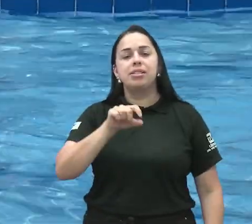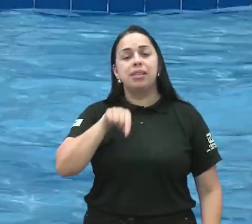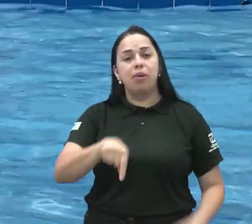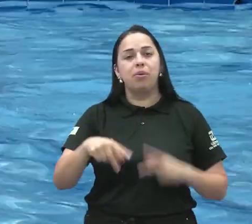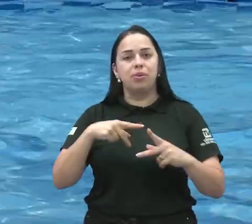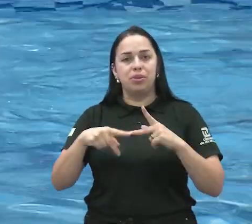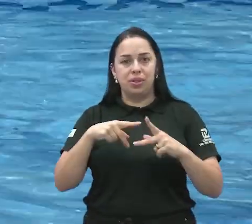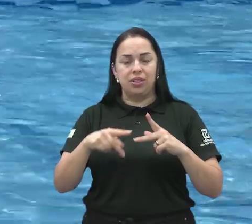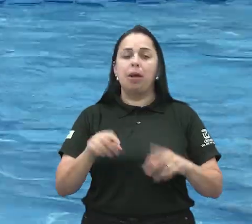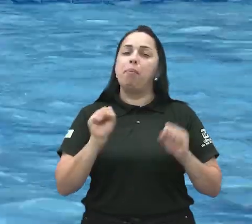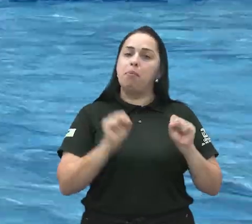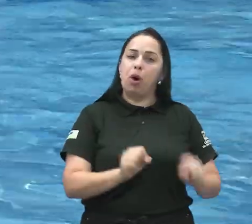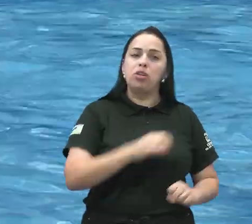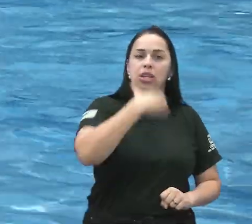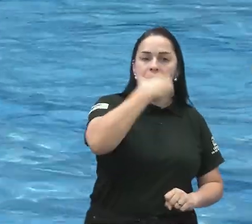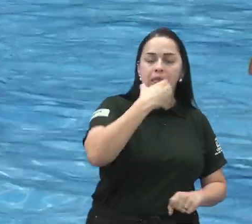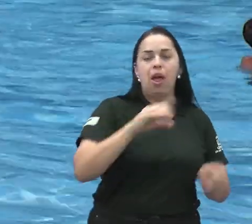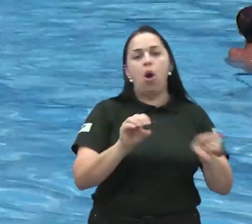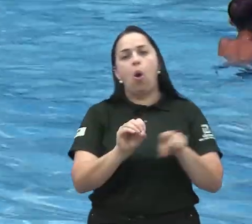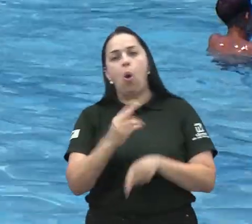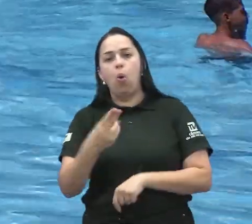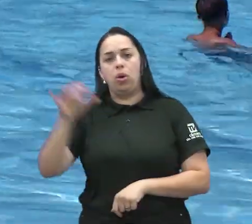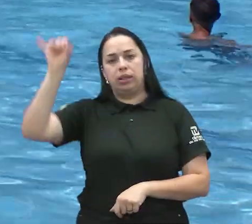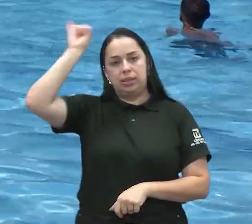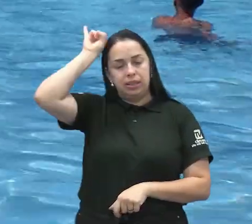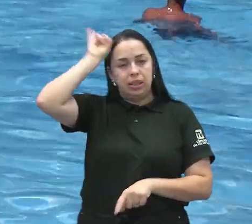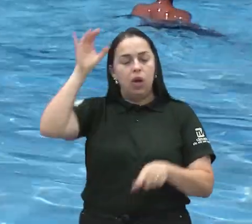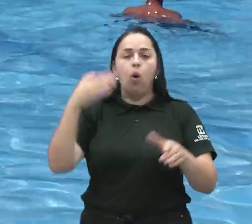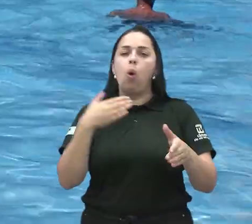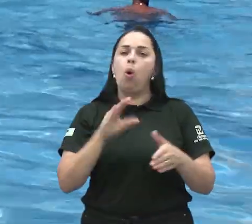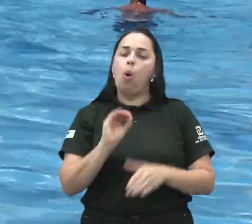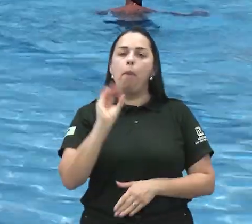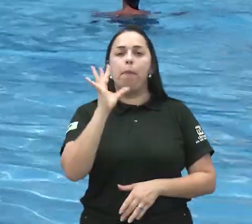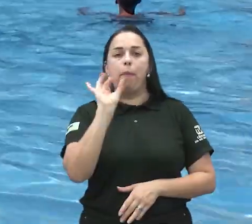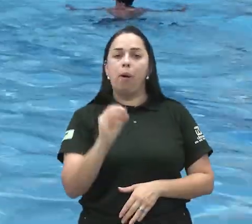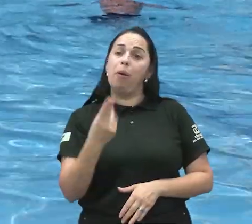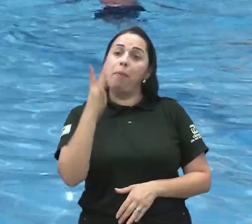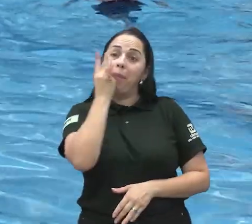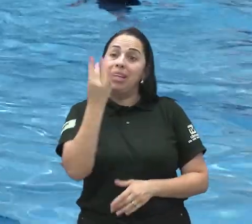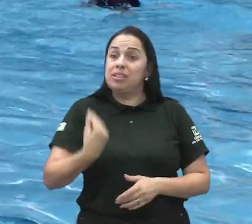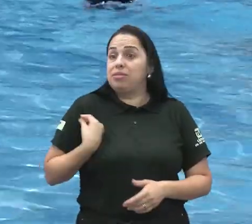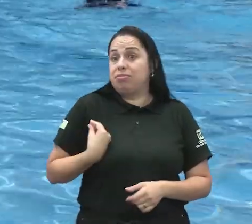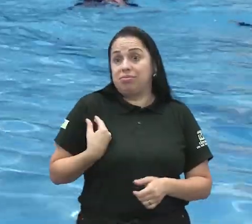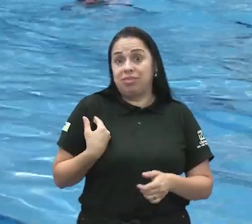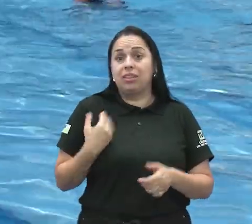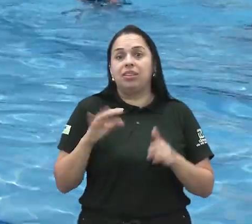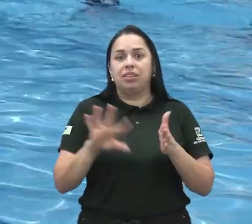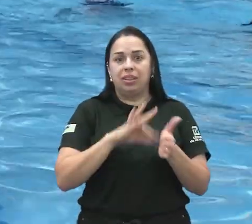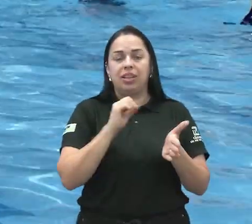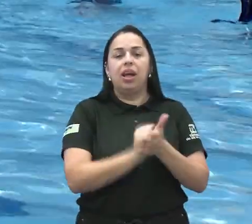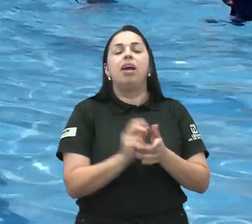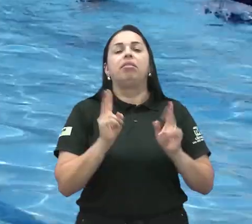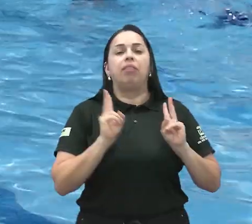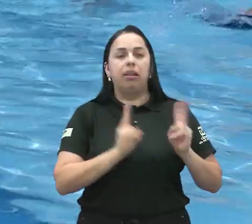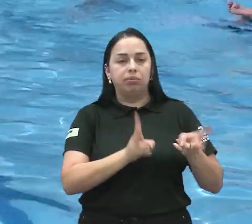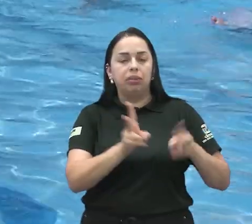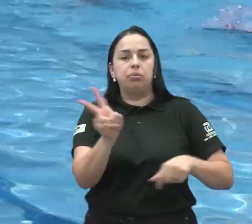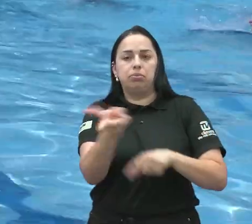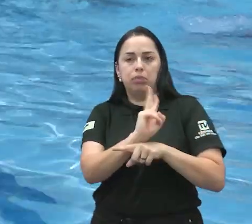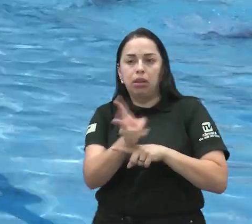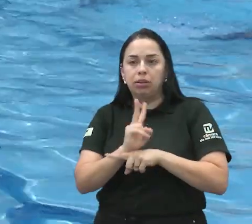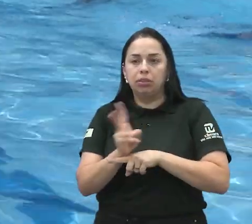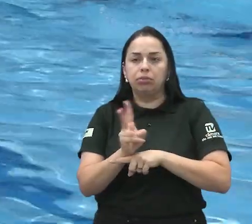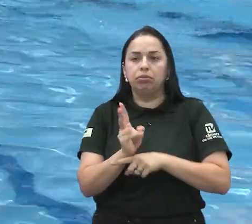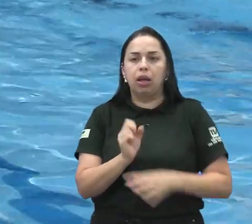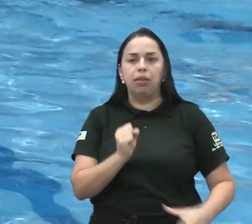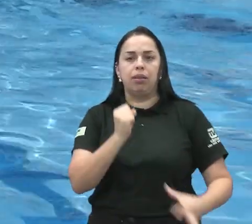Viva, disponível para Android e iOS ou presencialmente em qualquer unidade. Vale lembrar que o espaço conta com guarda-vidas e